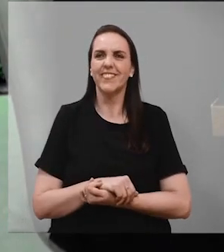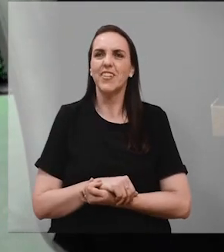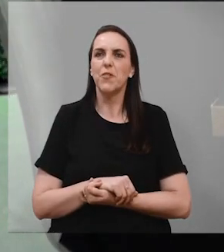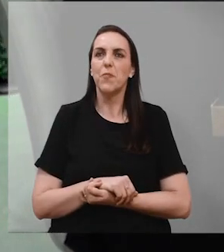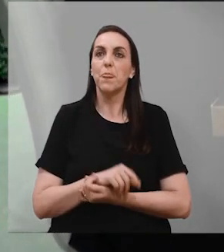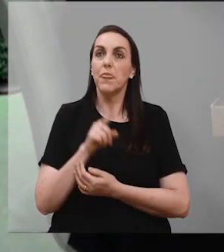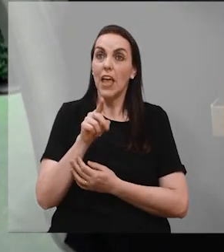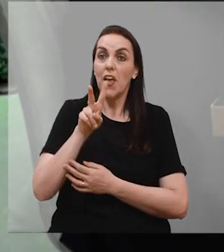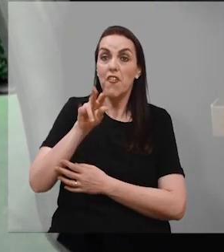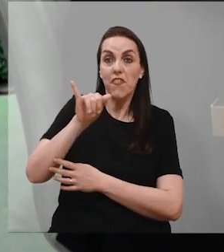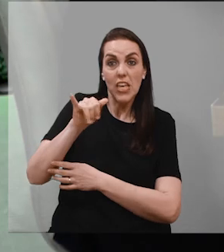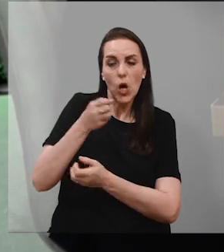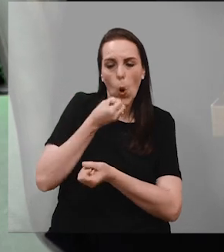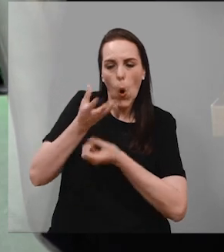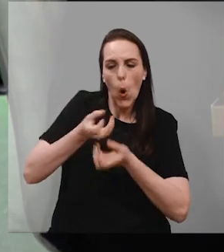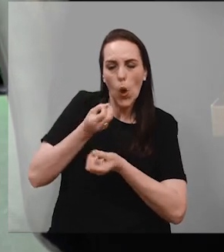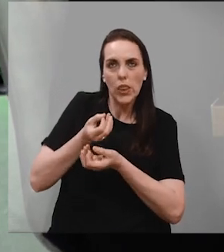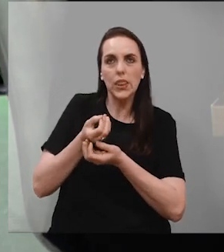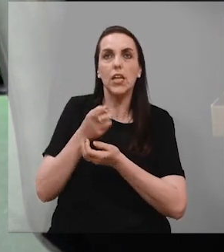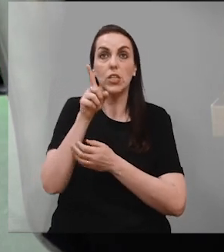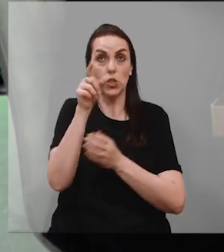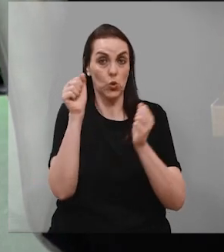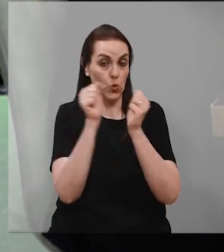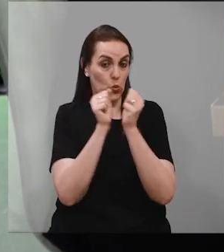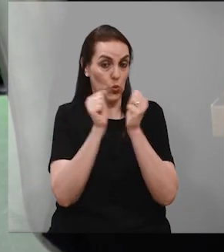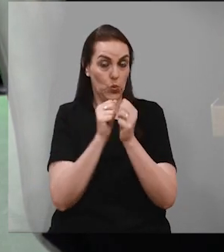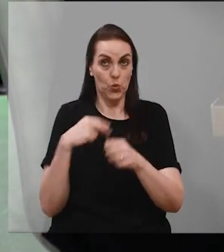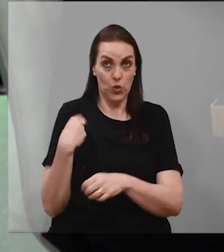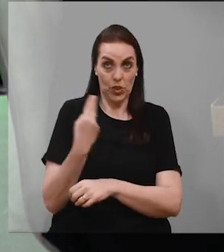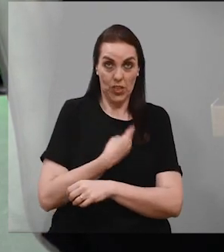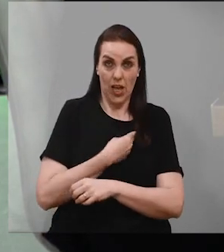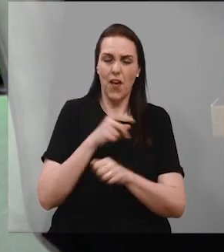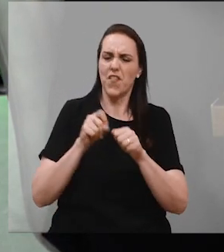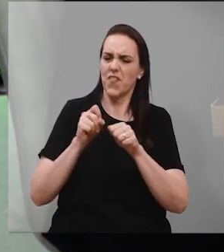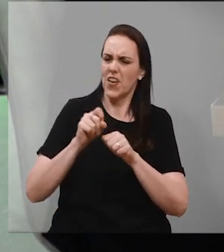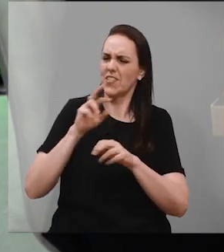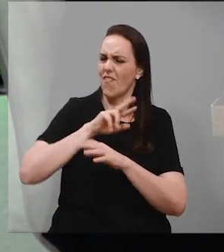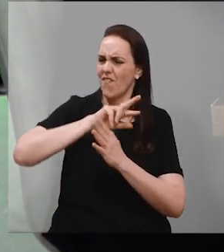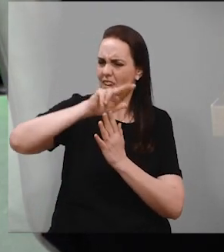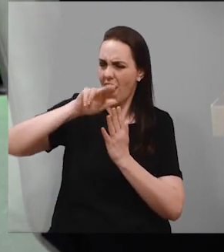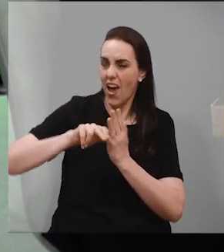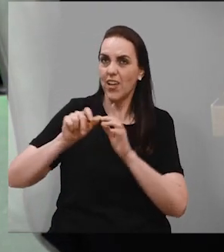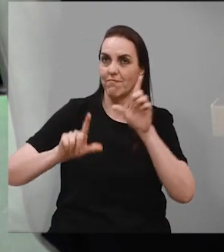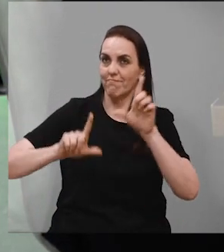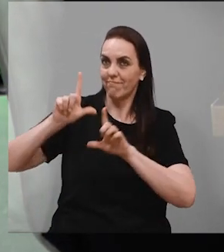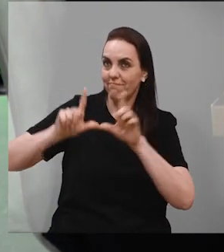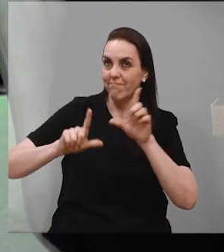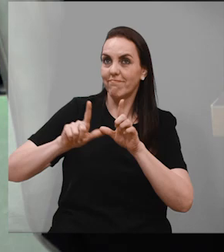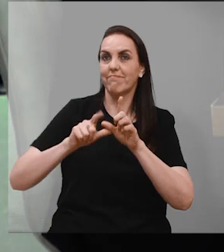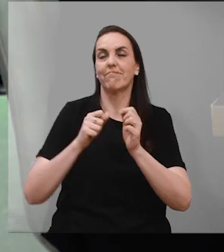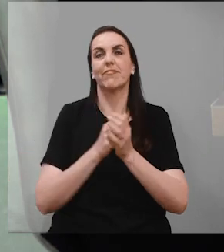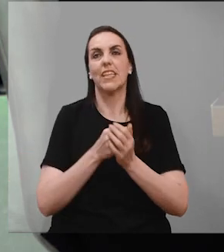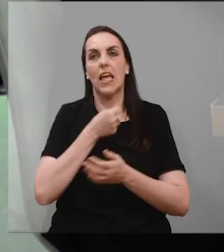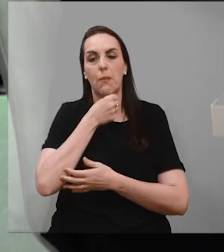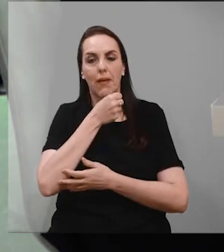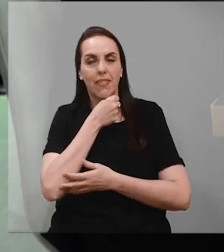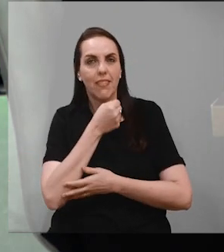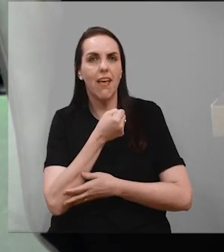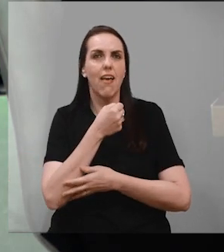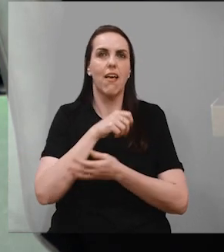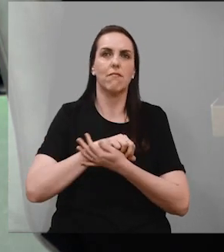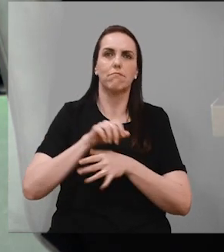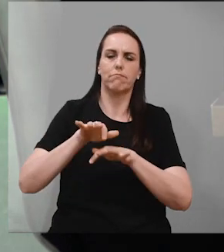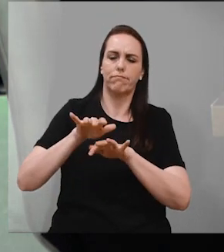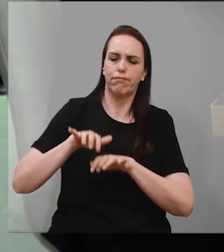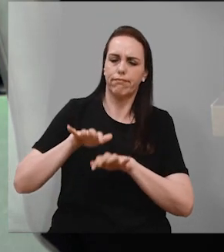Vi, conta pra gente. A Vitória esteve com a gente na Festa da Uva, fazendo a produção de diversos programas, de matérias. Também fez